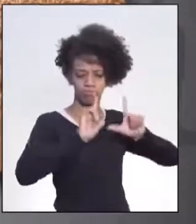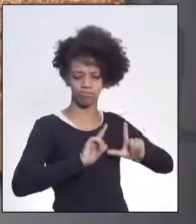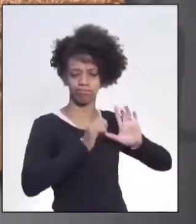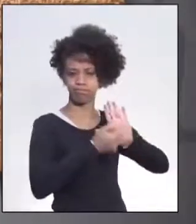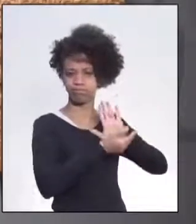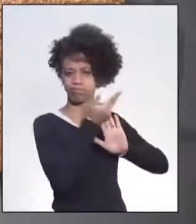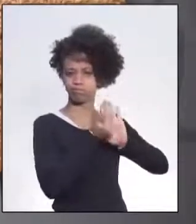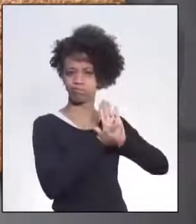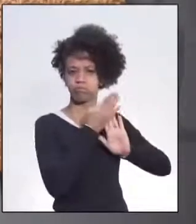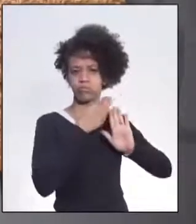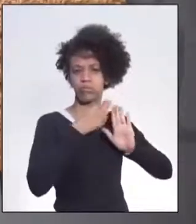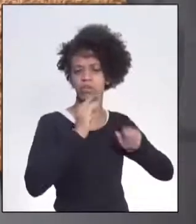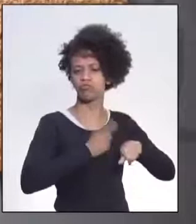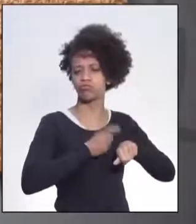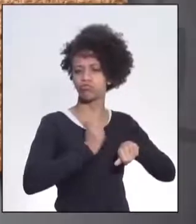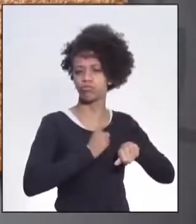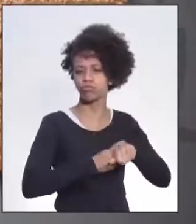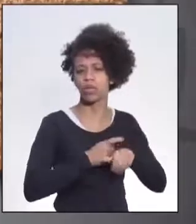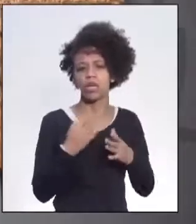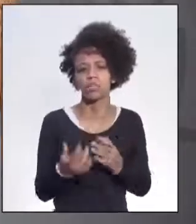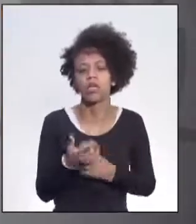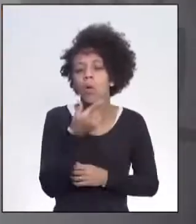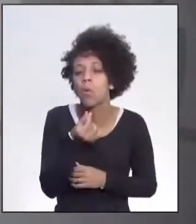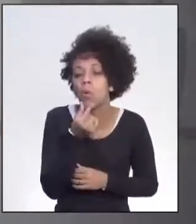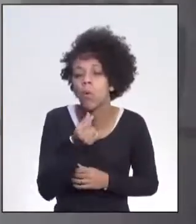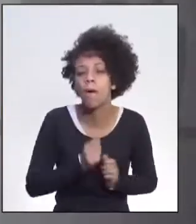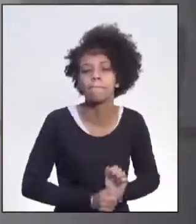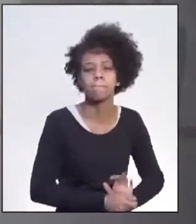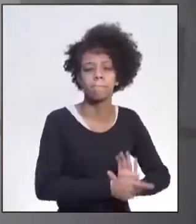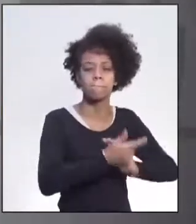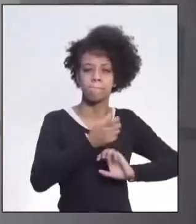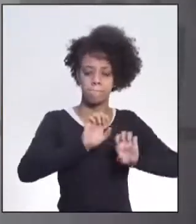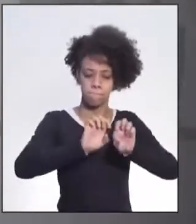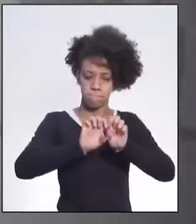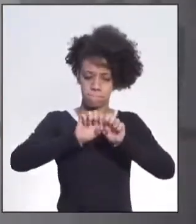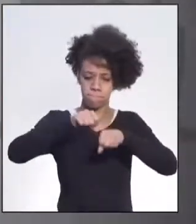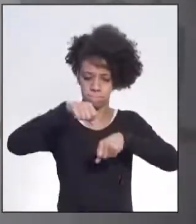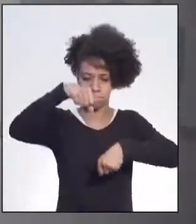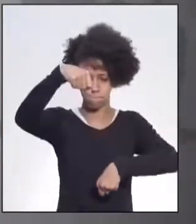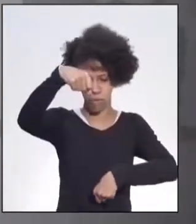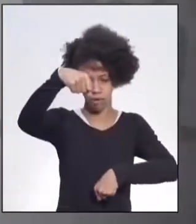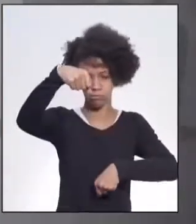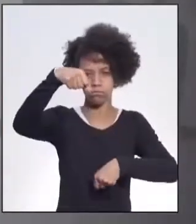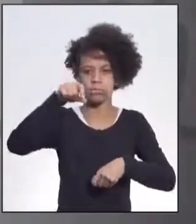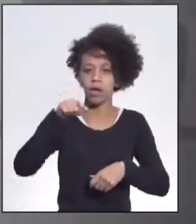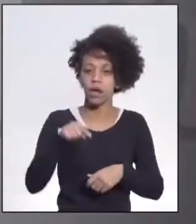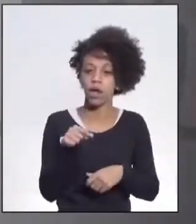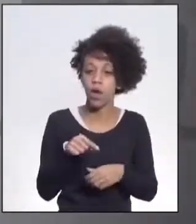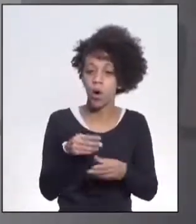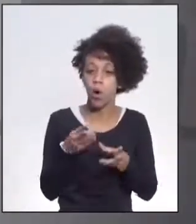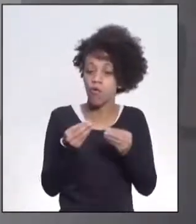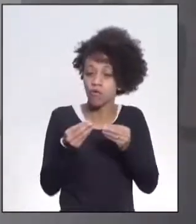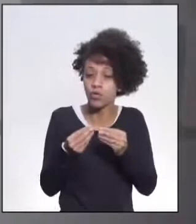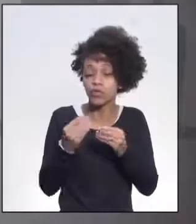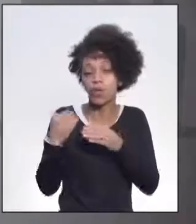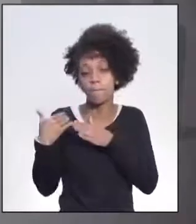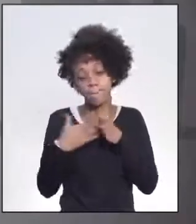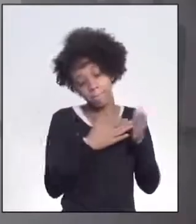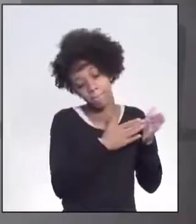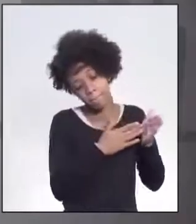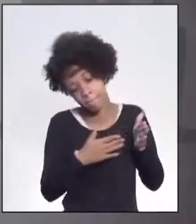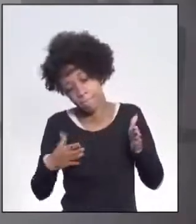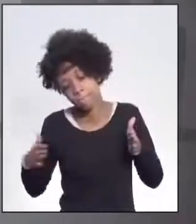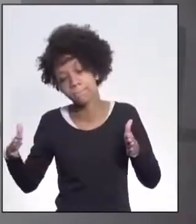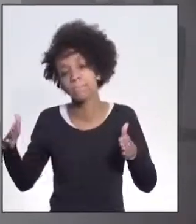No momento em que o homem registra sua ideia em um suporte, cria-se um documento. O suporte inicialmente físico, com o passar do tempo,